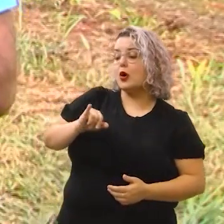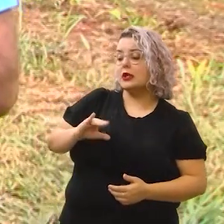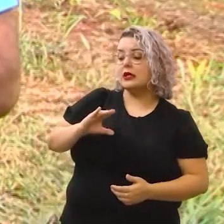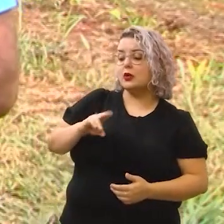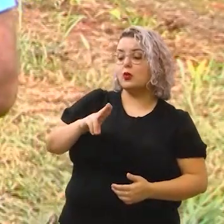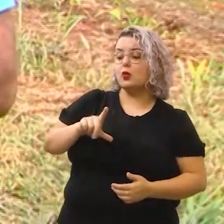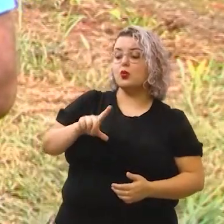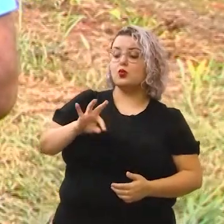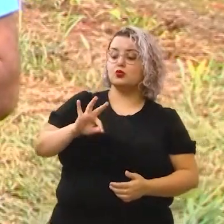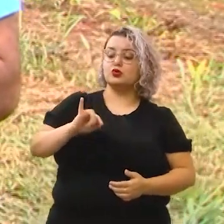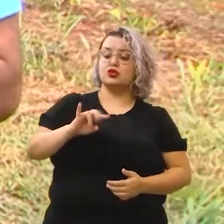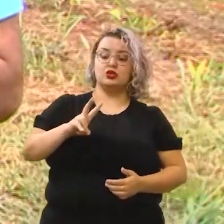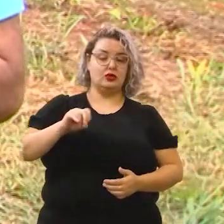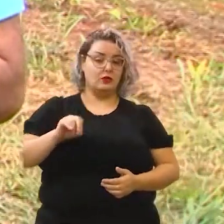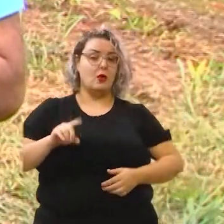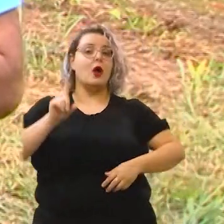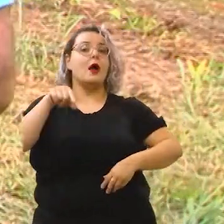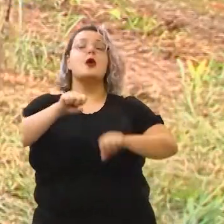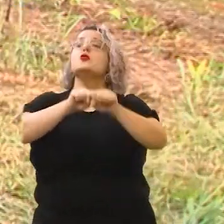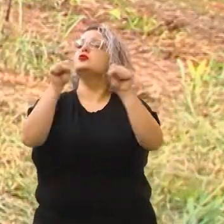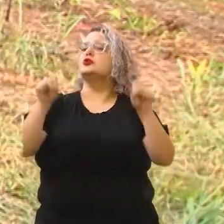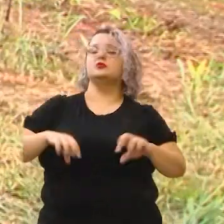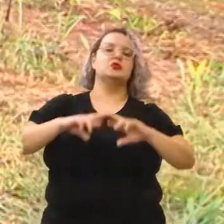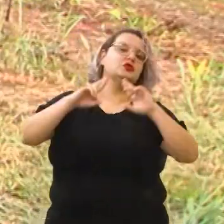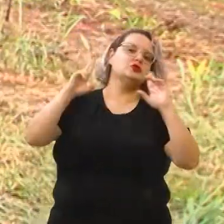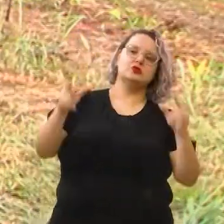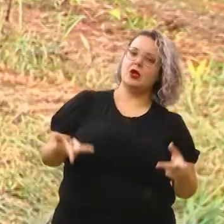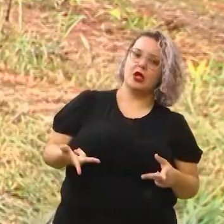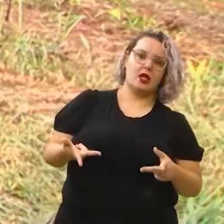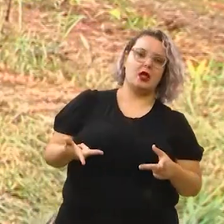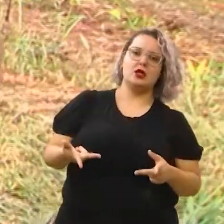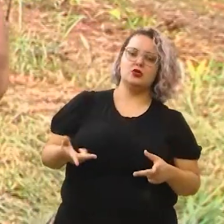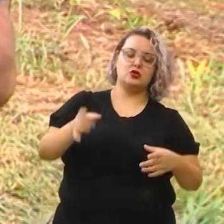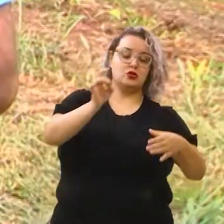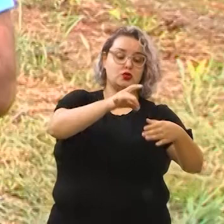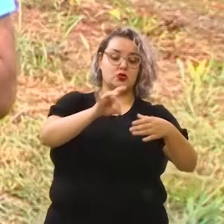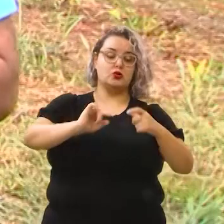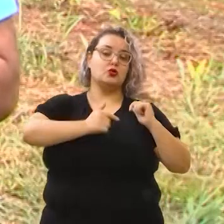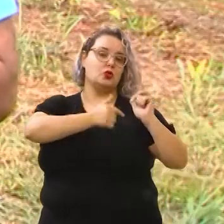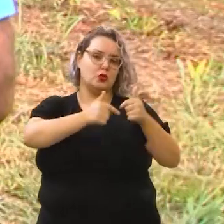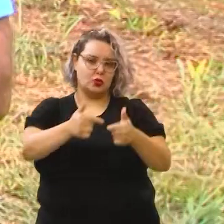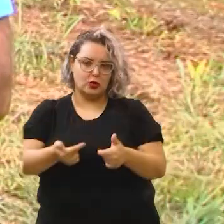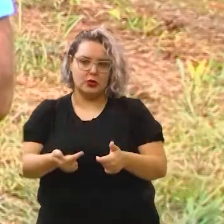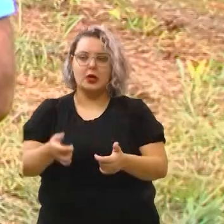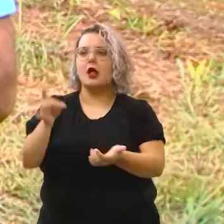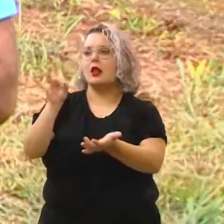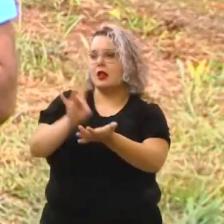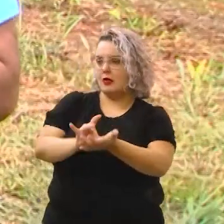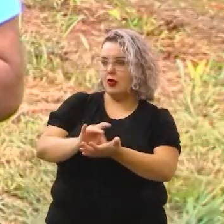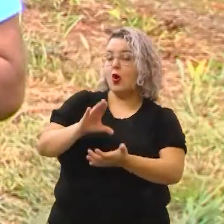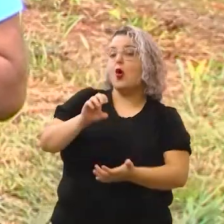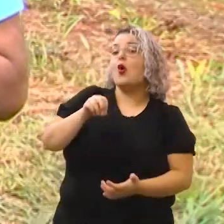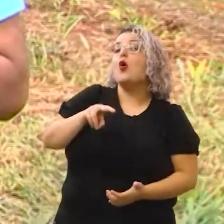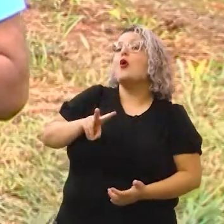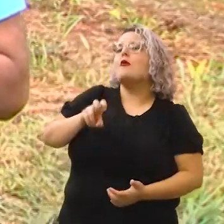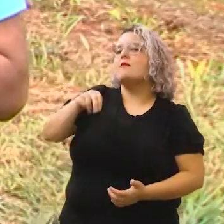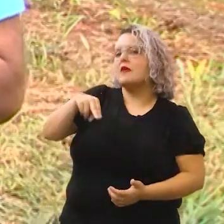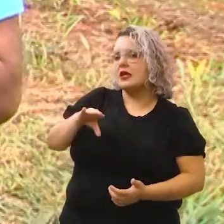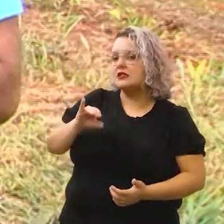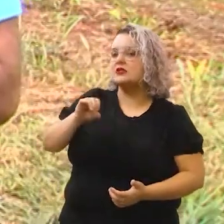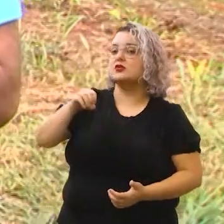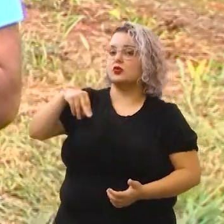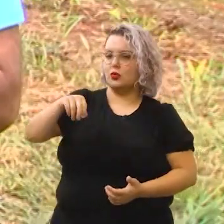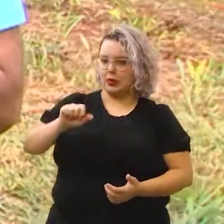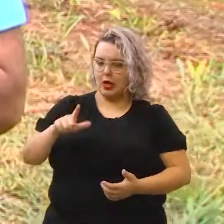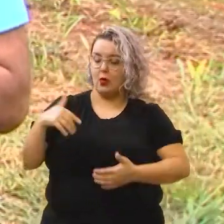porque é um sistema que, diferentemente dos sistemas de cultivo, na verdade, convencional, que